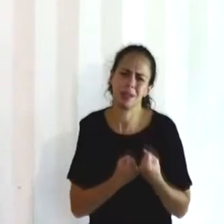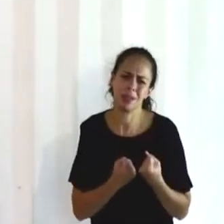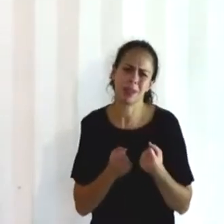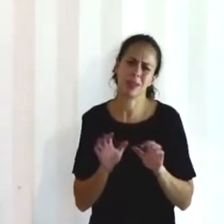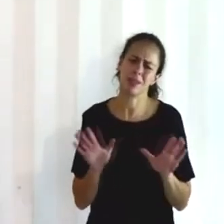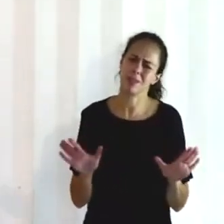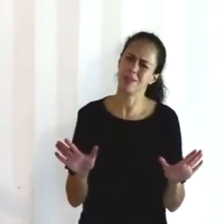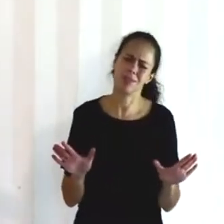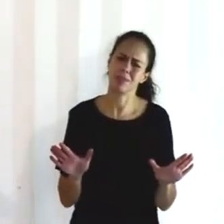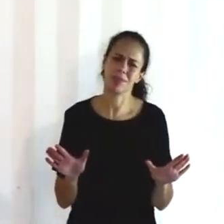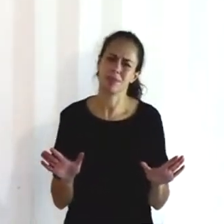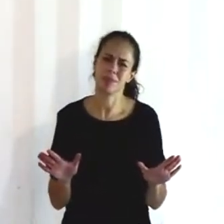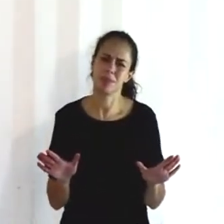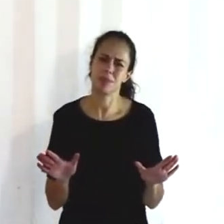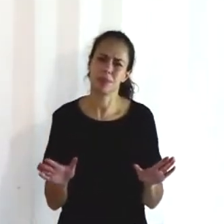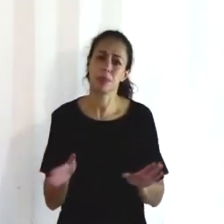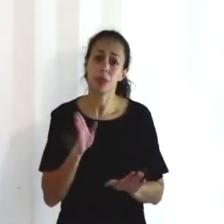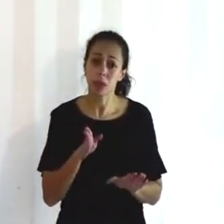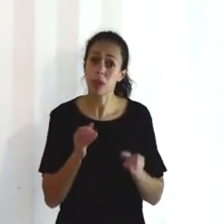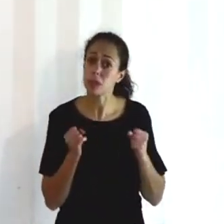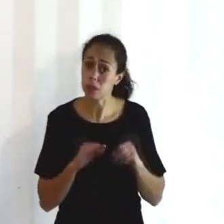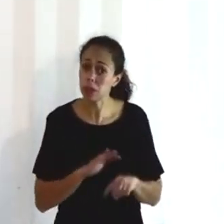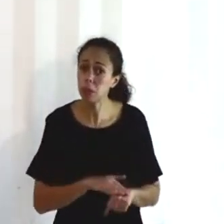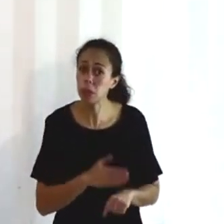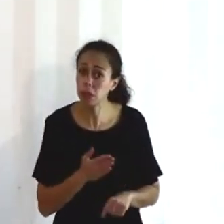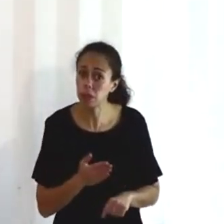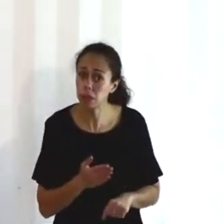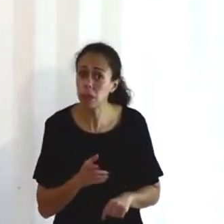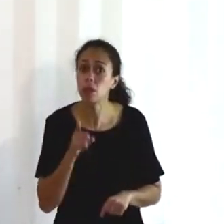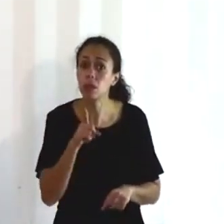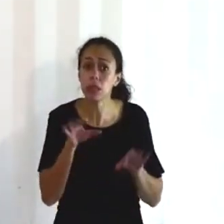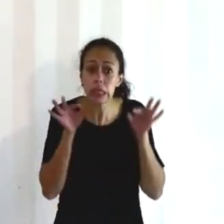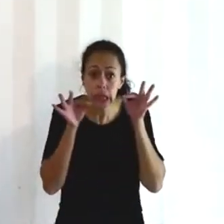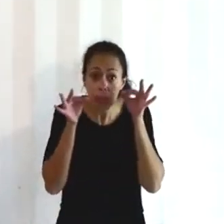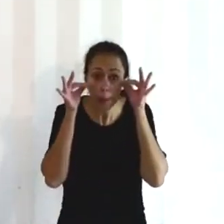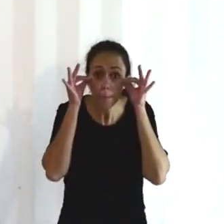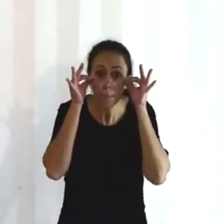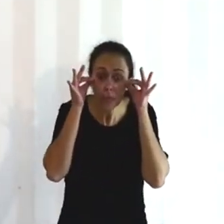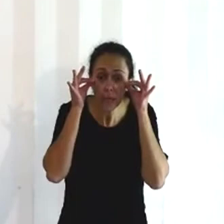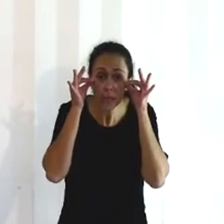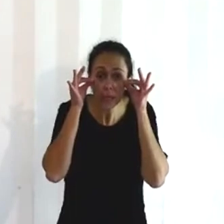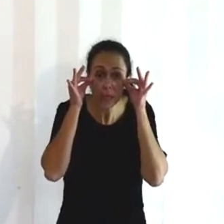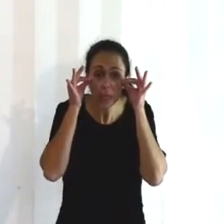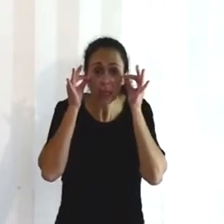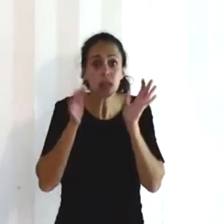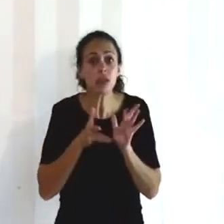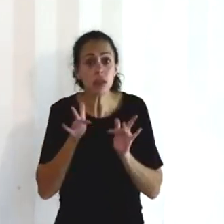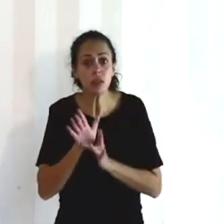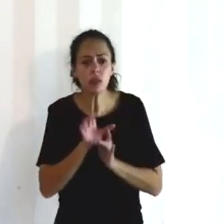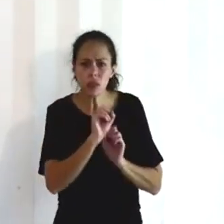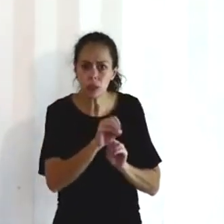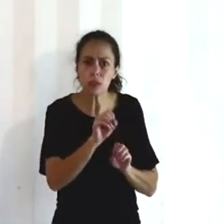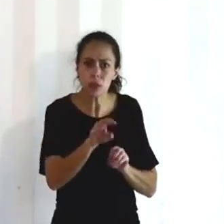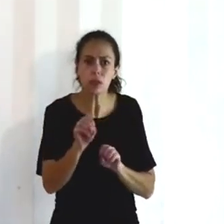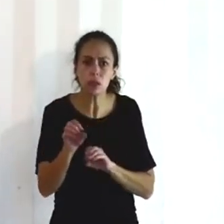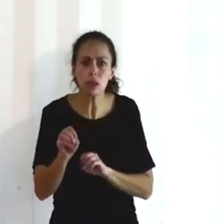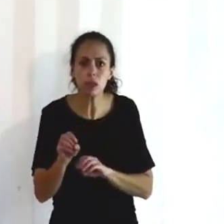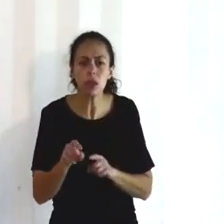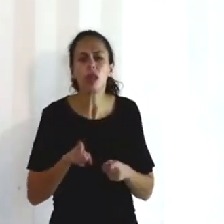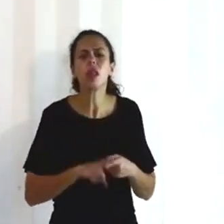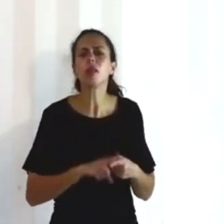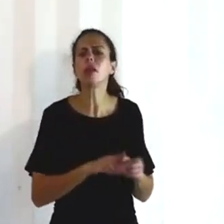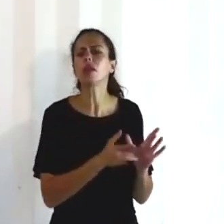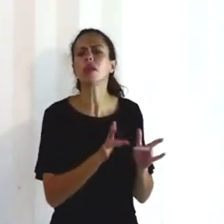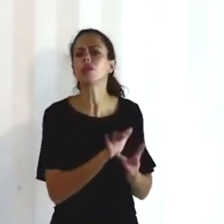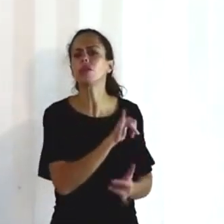irmãos, olhem para o ensino de Jesus. Por que Jesus queria ensinar os seus discípulos a perdoar os